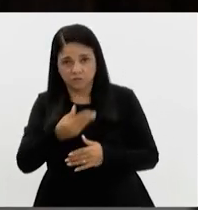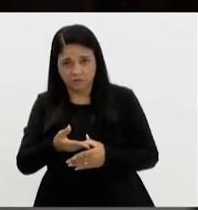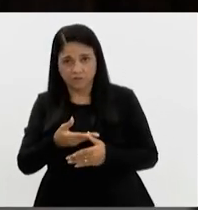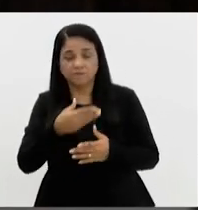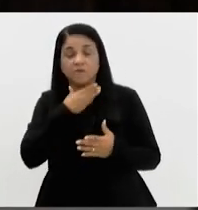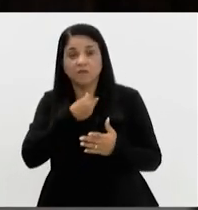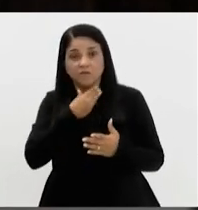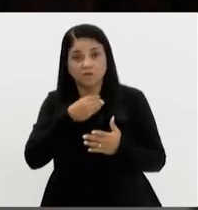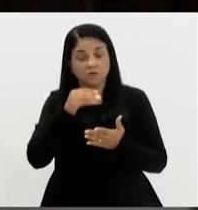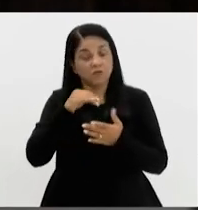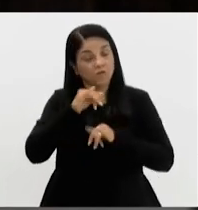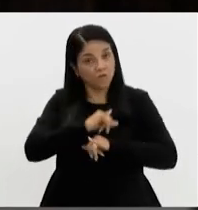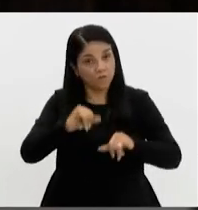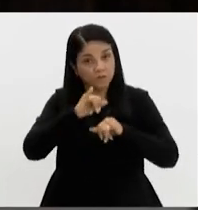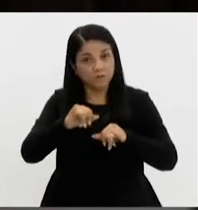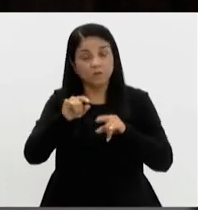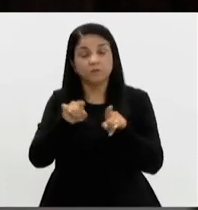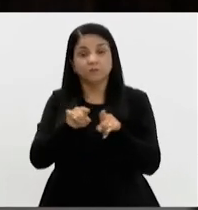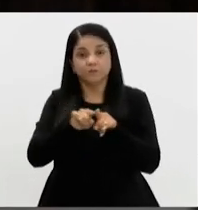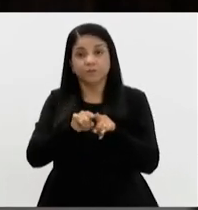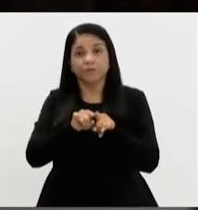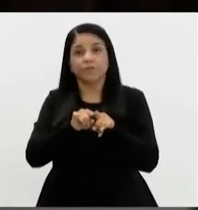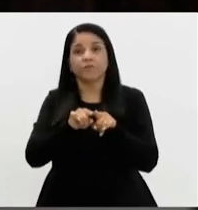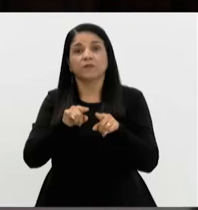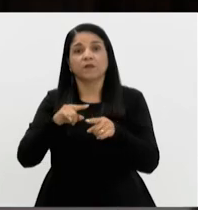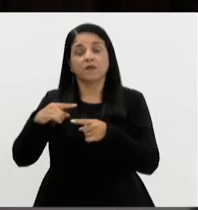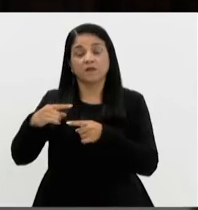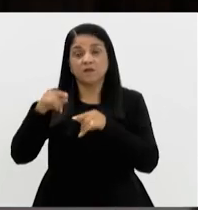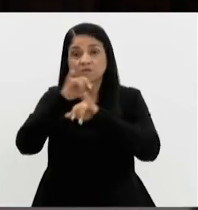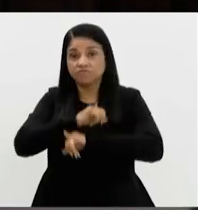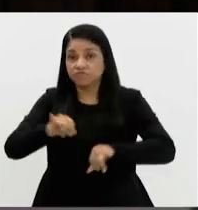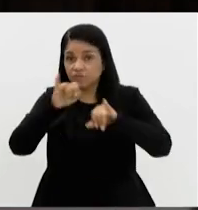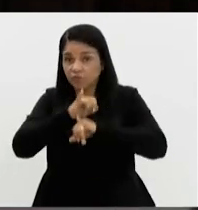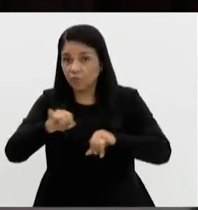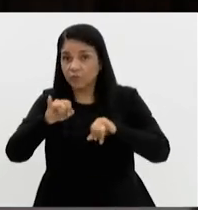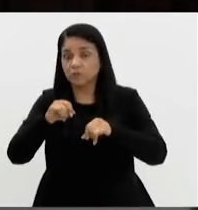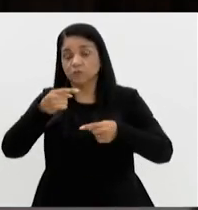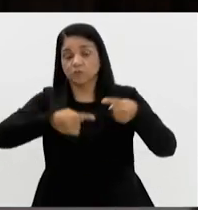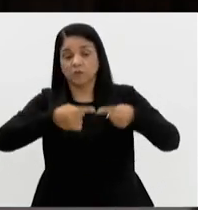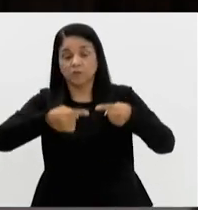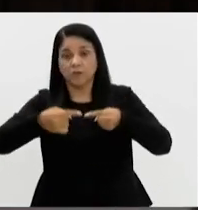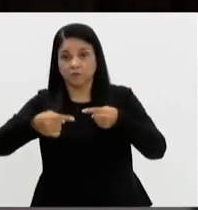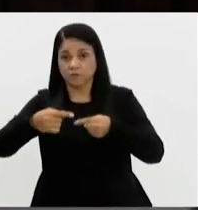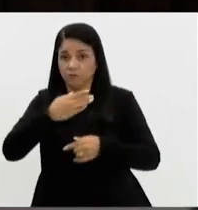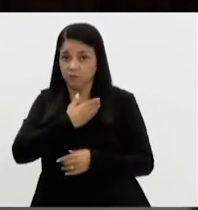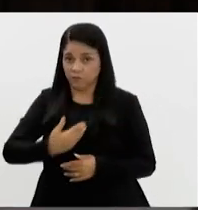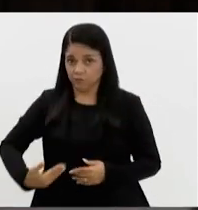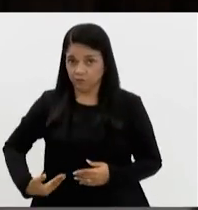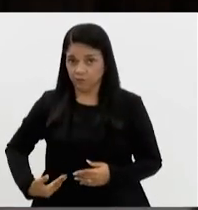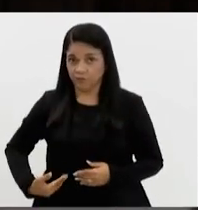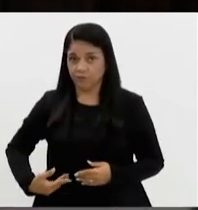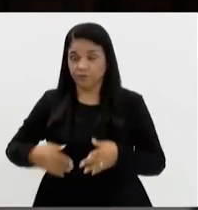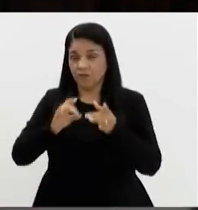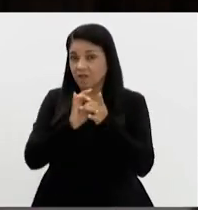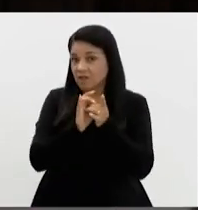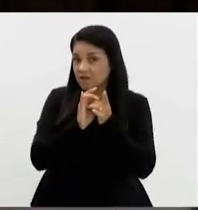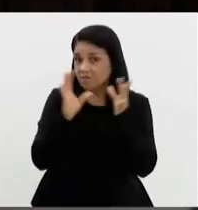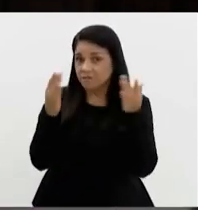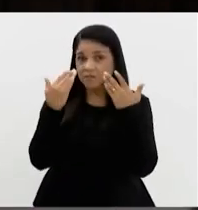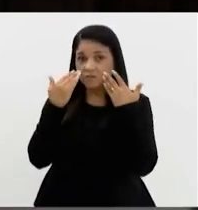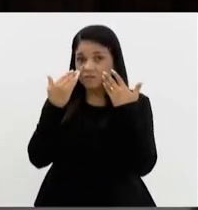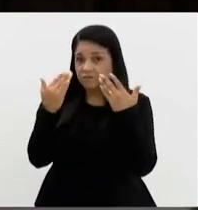fundamental à integridade E adequada geração de informações no no debate público porque a plena liberdade de expressão e